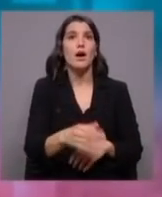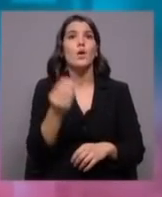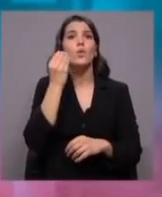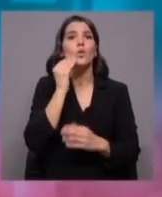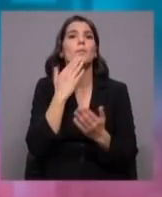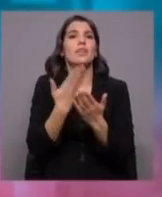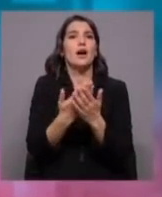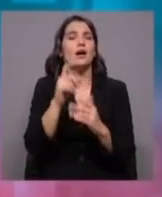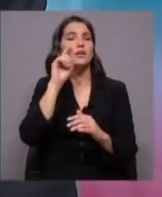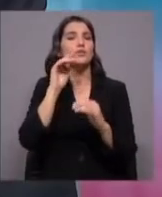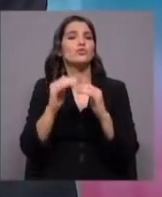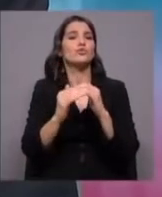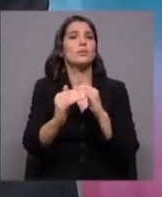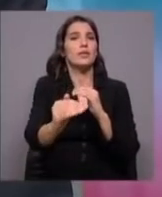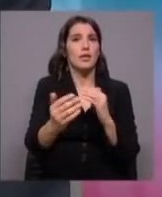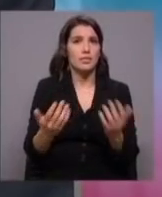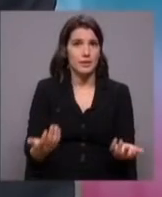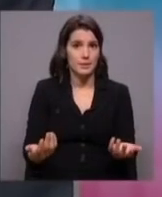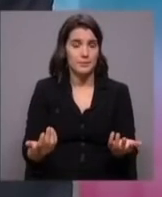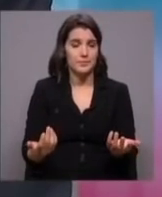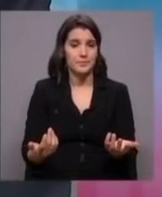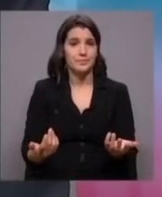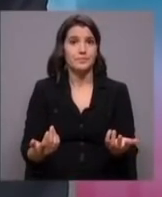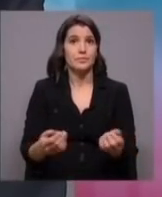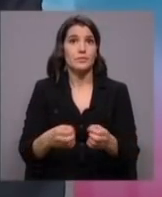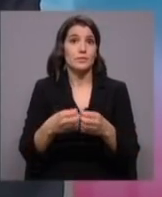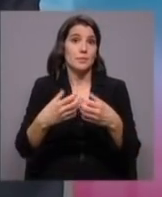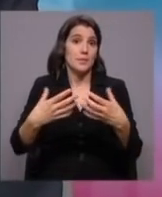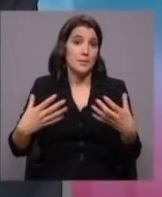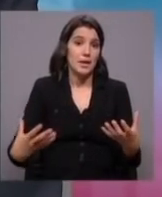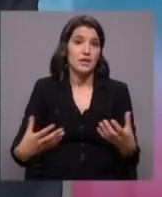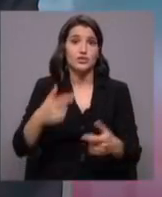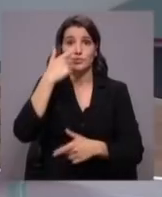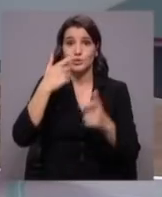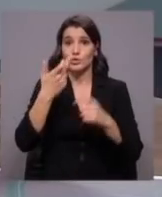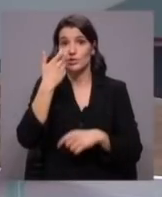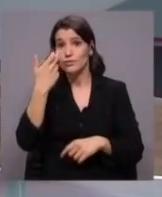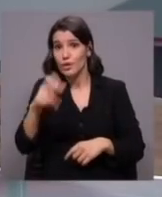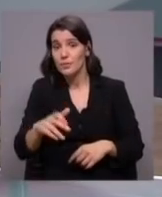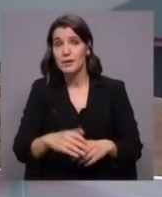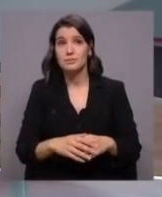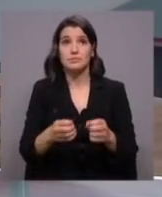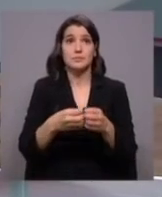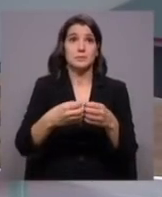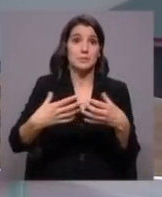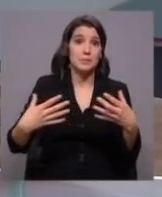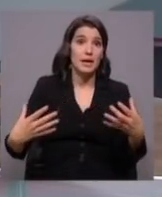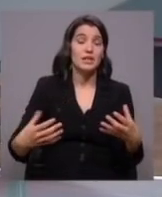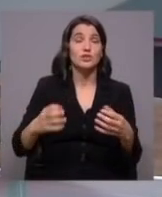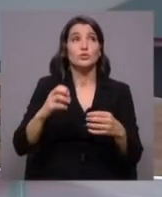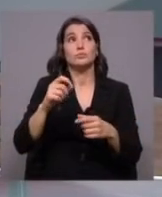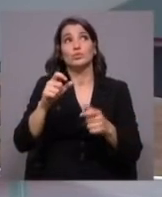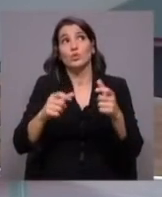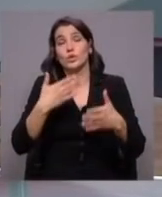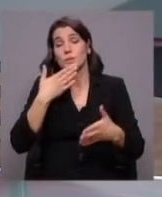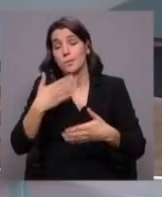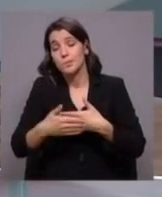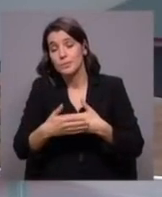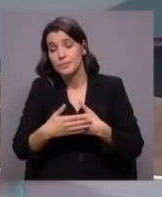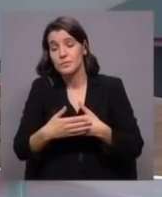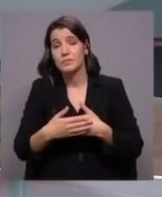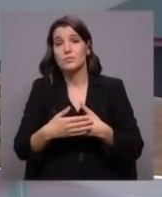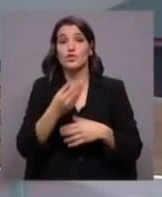essa sustentabilidade com cada vez mais pensionistas ou pessoas mais idosas e